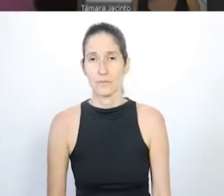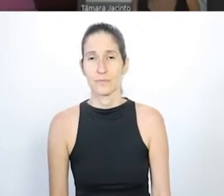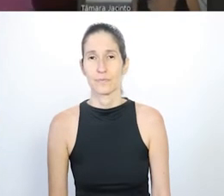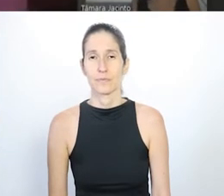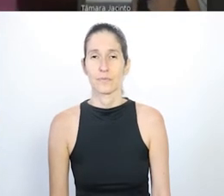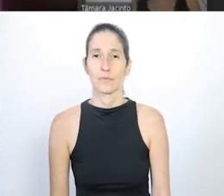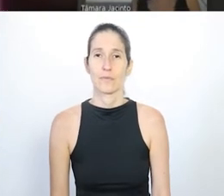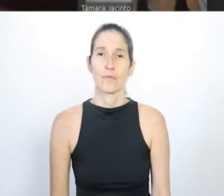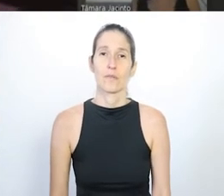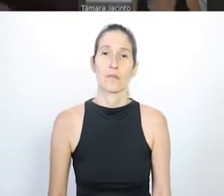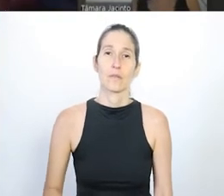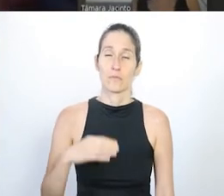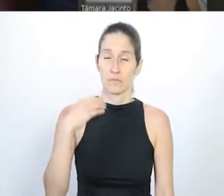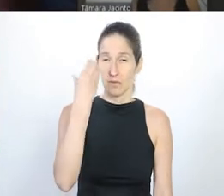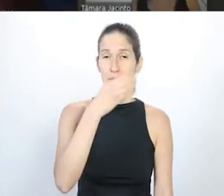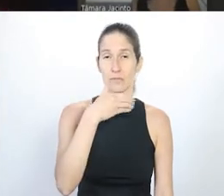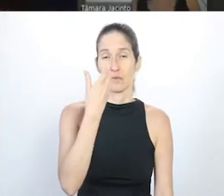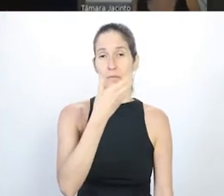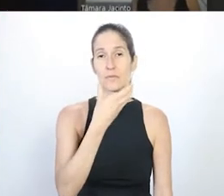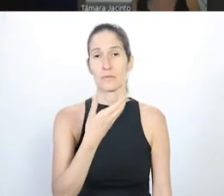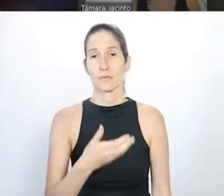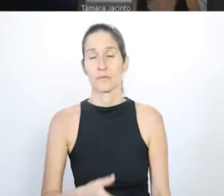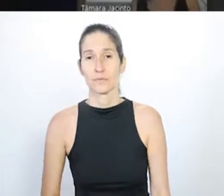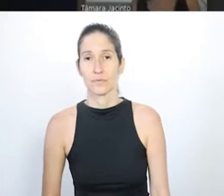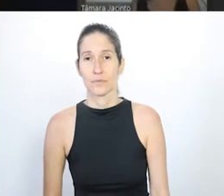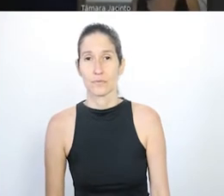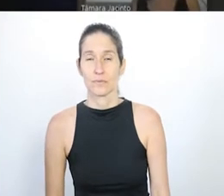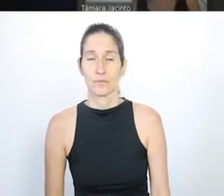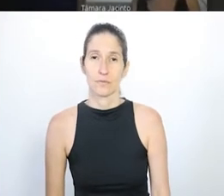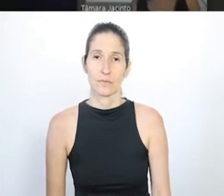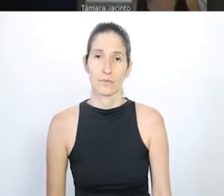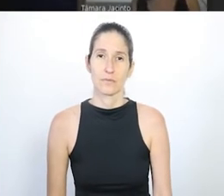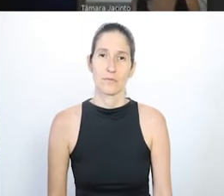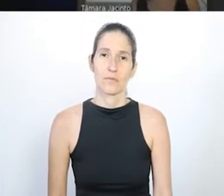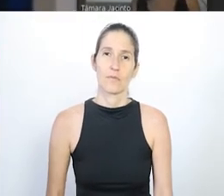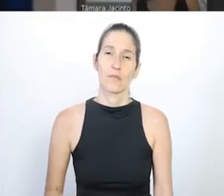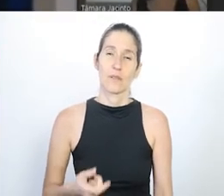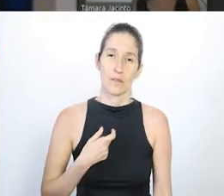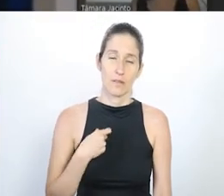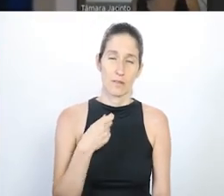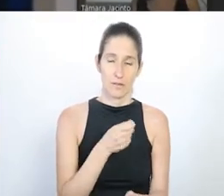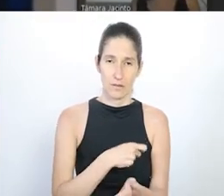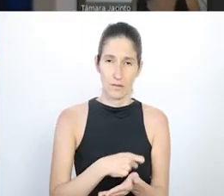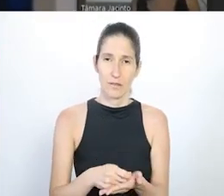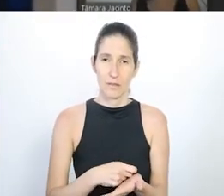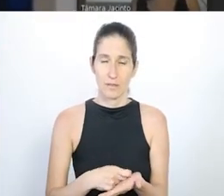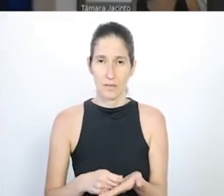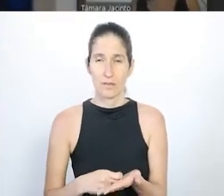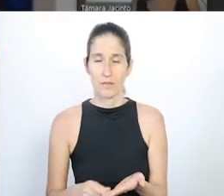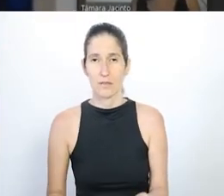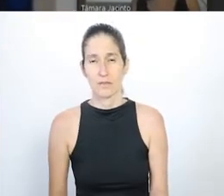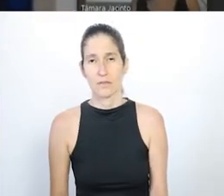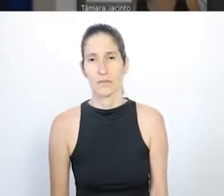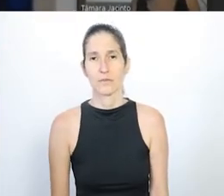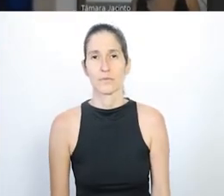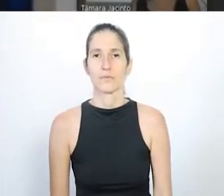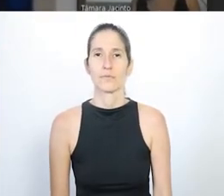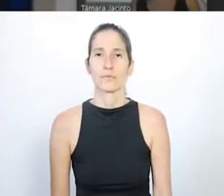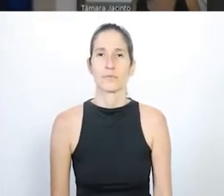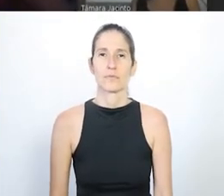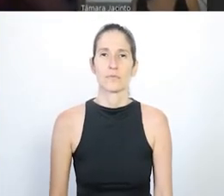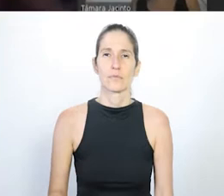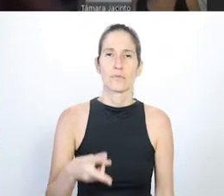que eu fiz agora há pouco. Quem é que está atrás de você? Quem está atrás de você, de mascarado